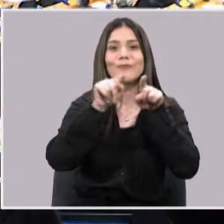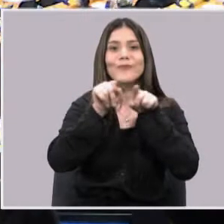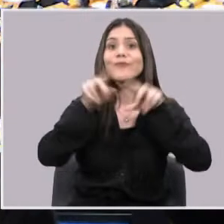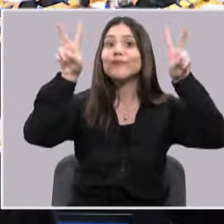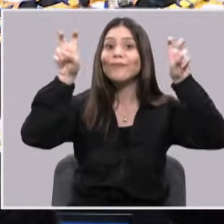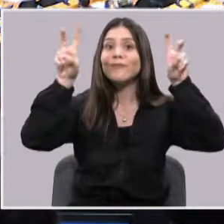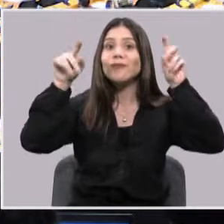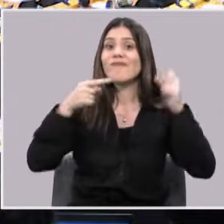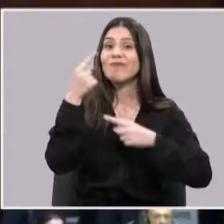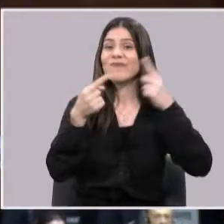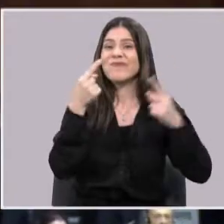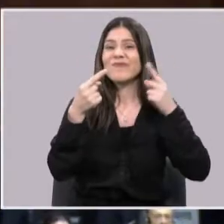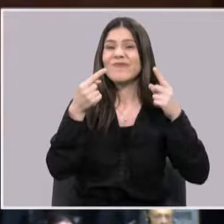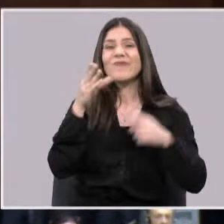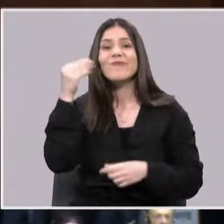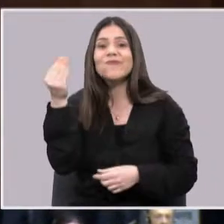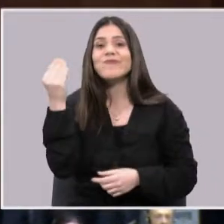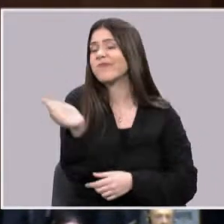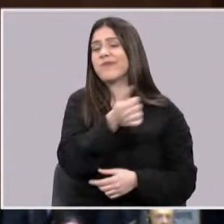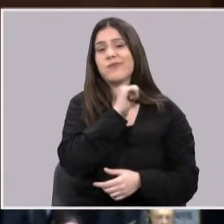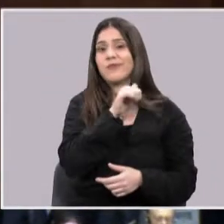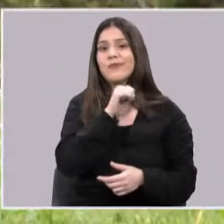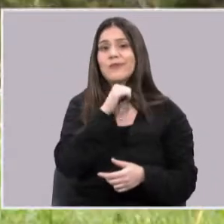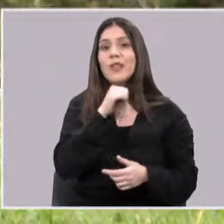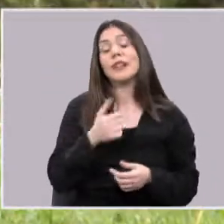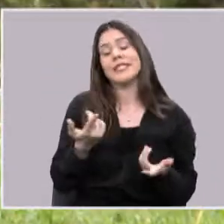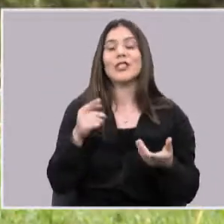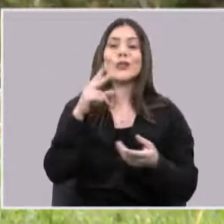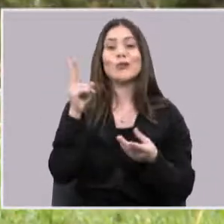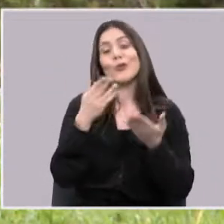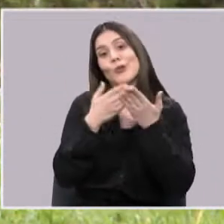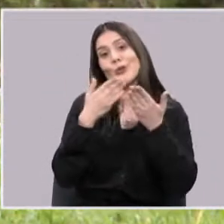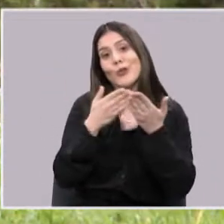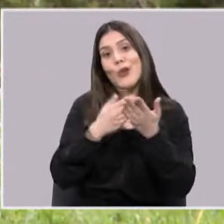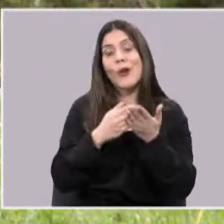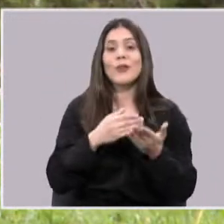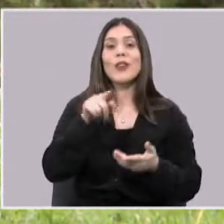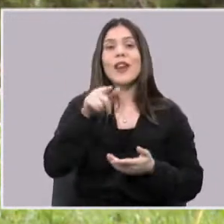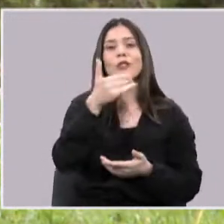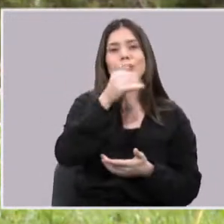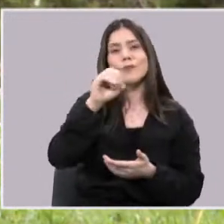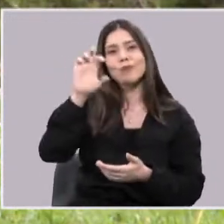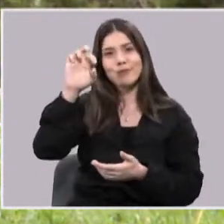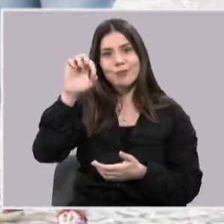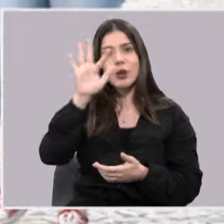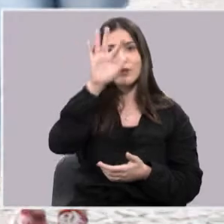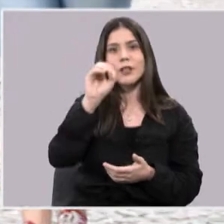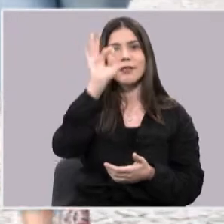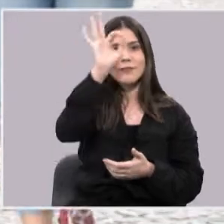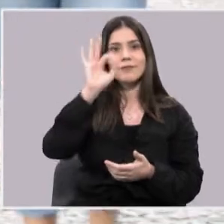A política é um tema que nem sempre interessa aos mais novos. Segundo um estudo da OCDE, em